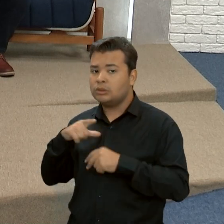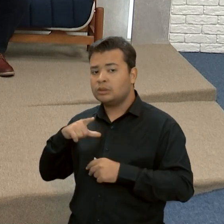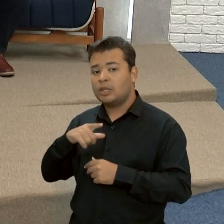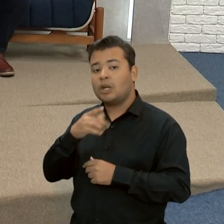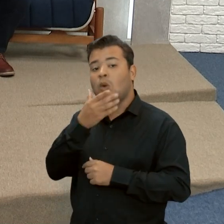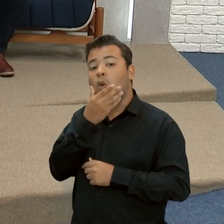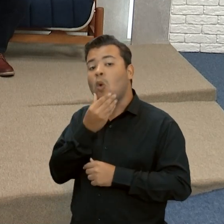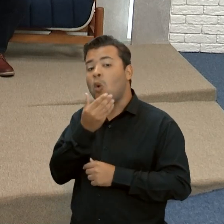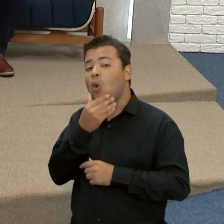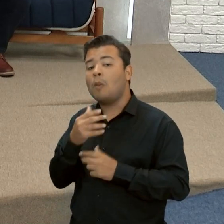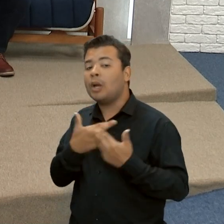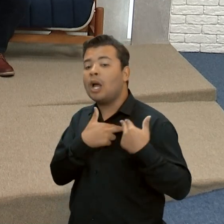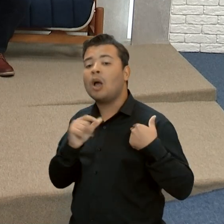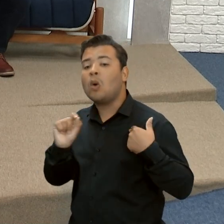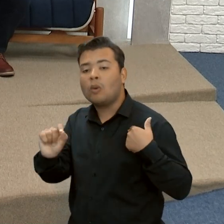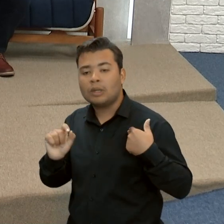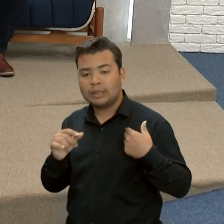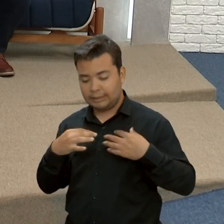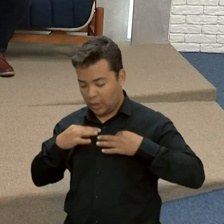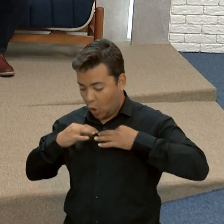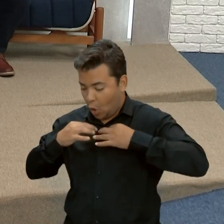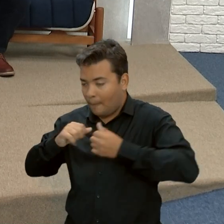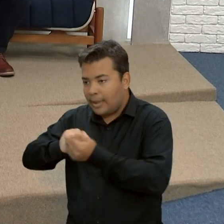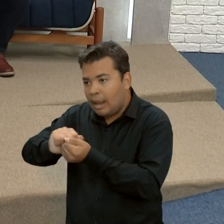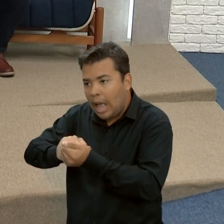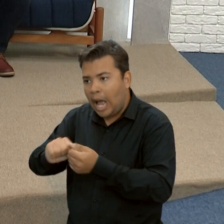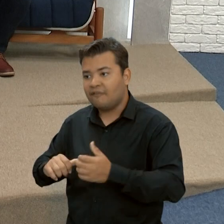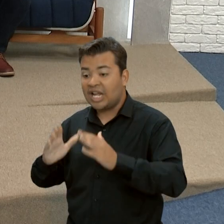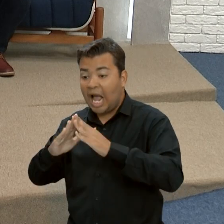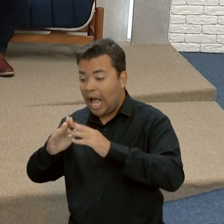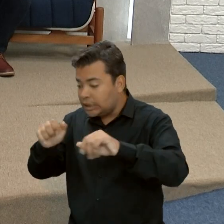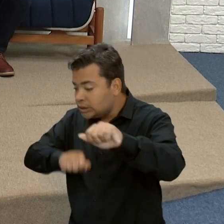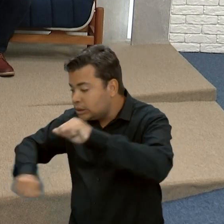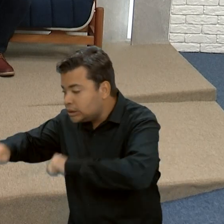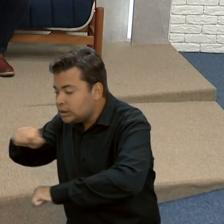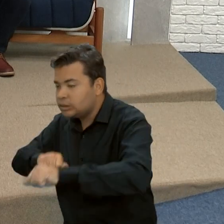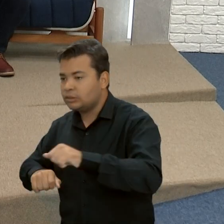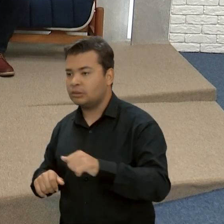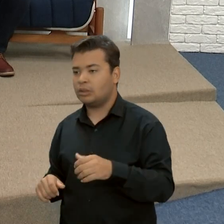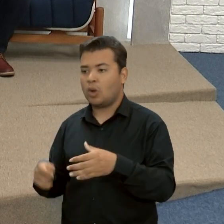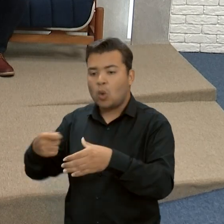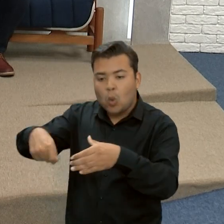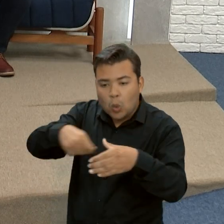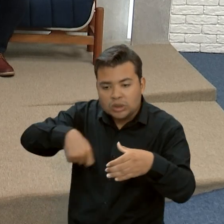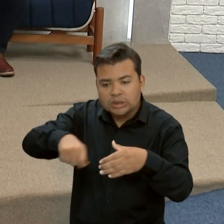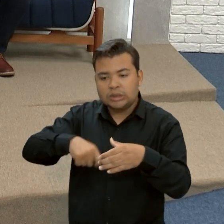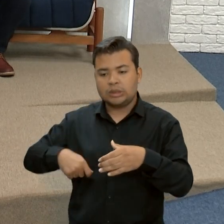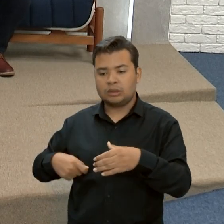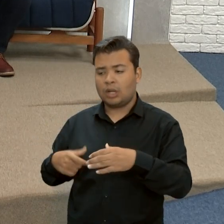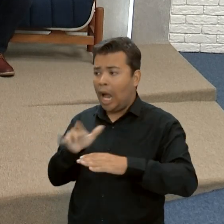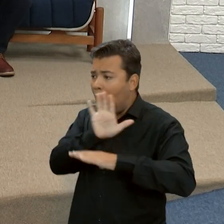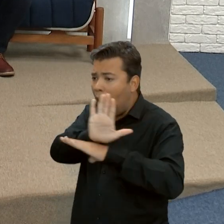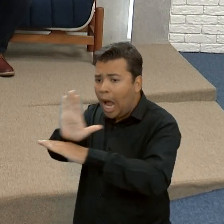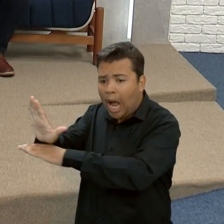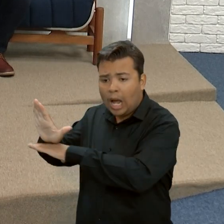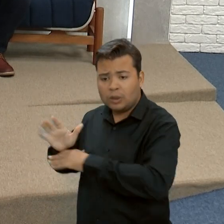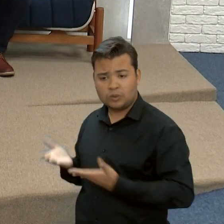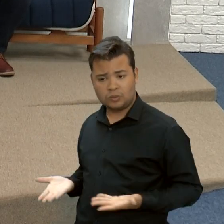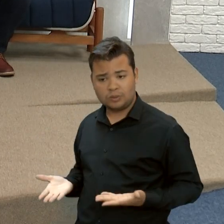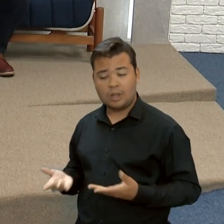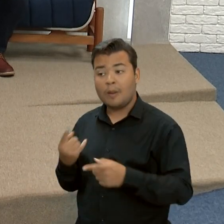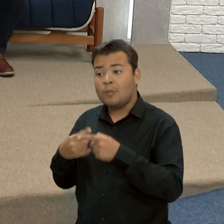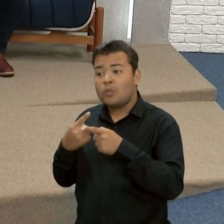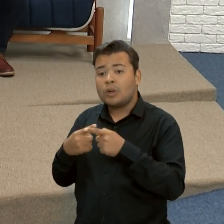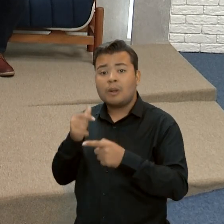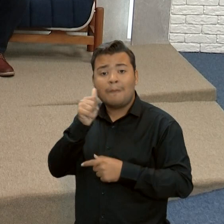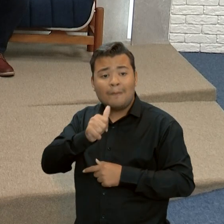roupinha, de ajudar nesse sentido, de limpar a casa, de fazer um alimento, porque a mulher já está sobrecarregada com toda essa...